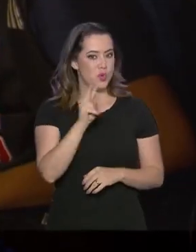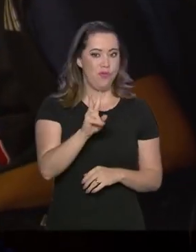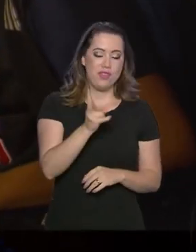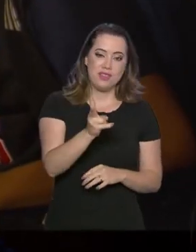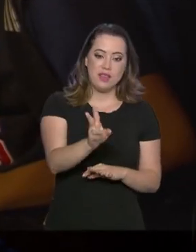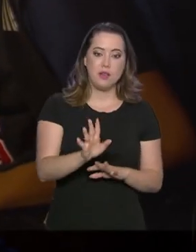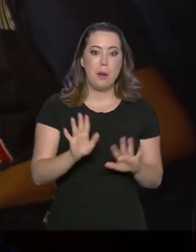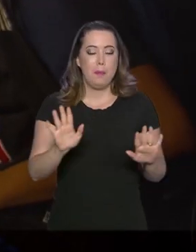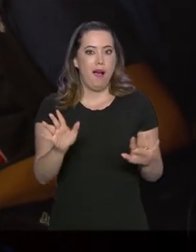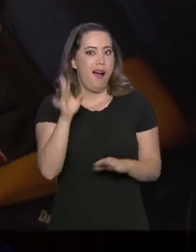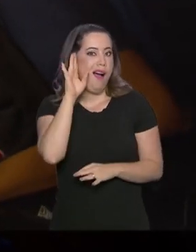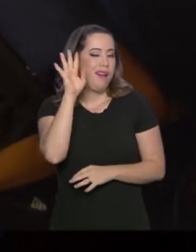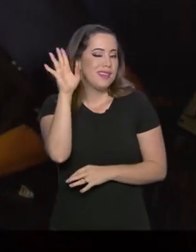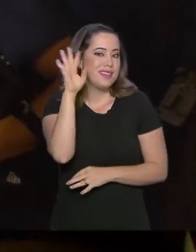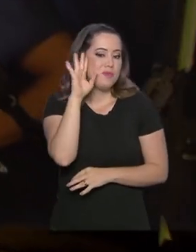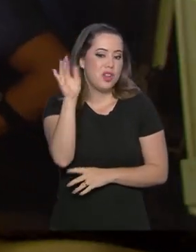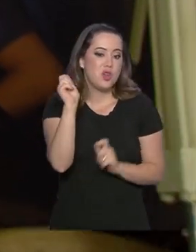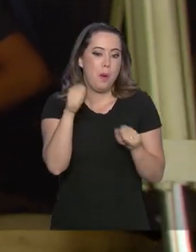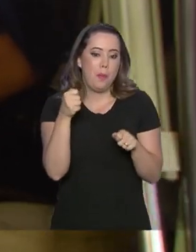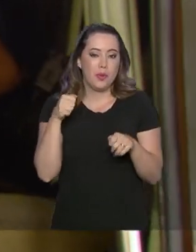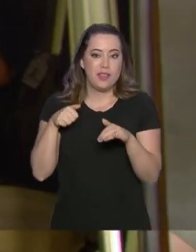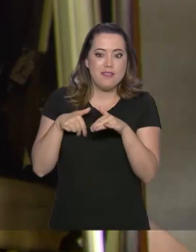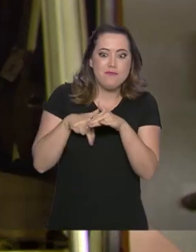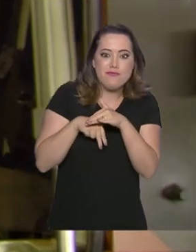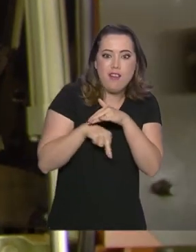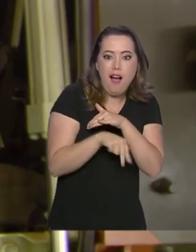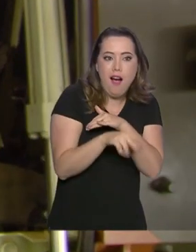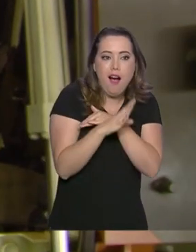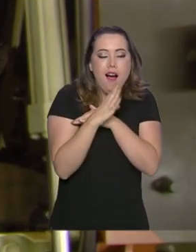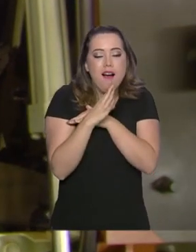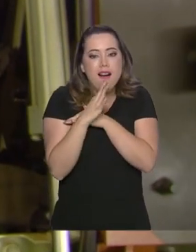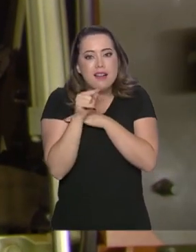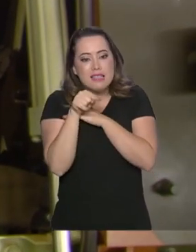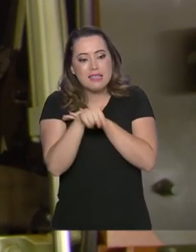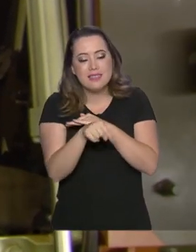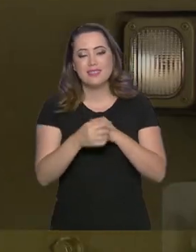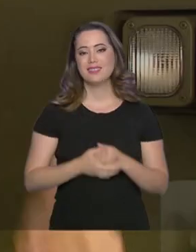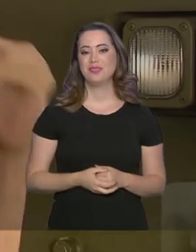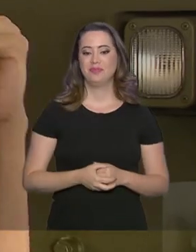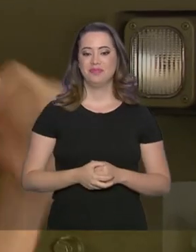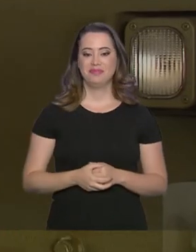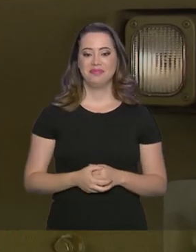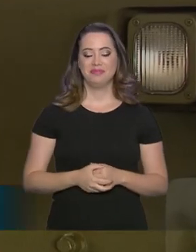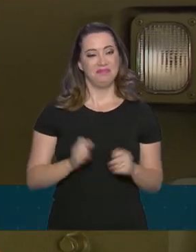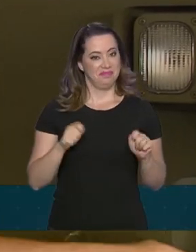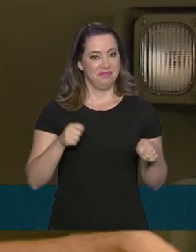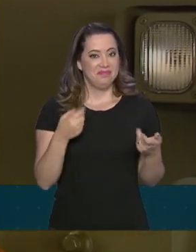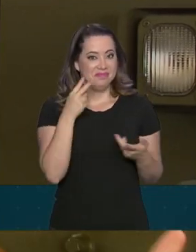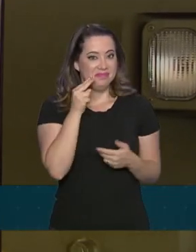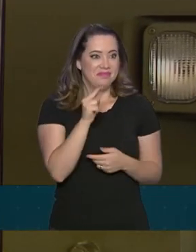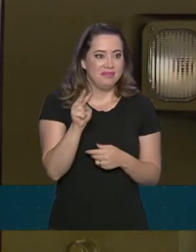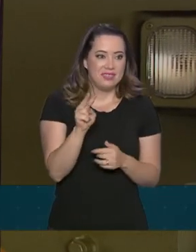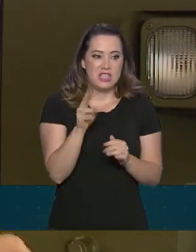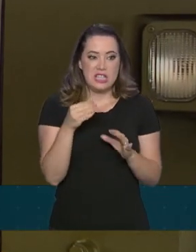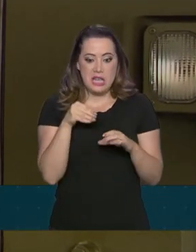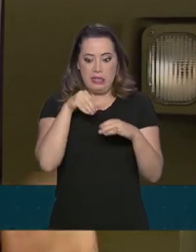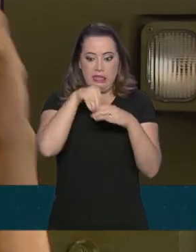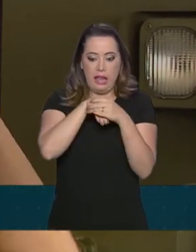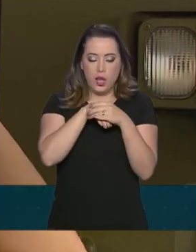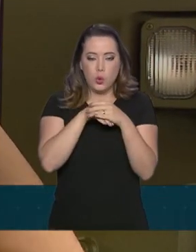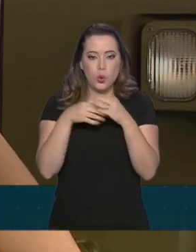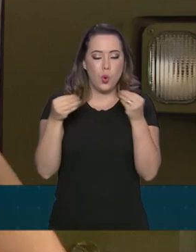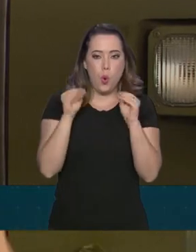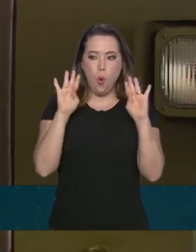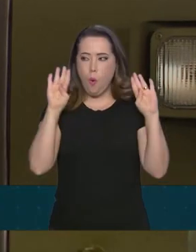Agora, imagine só poder entrar e conhecer por dentro. Deu para ver como é é dentro de um tanque, né? Ver